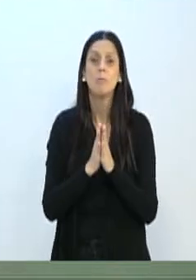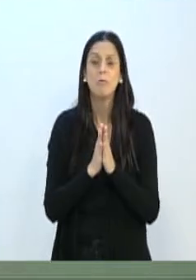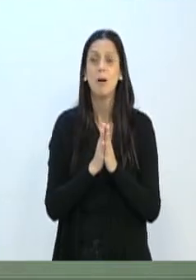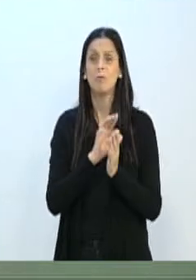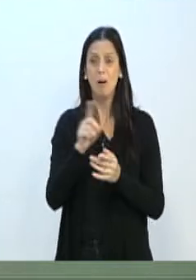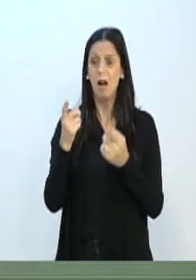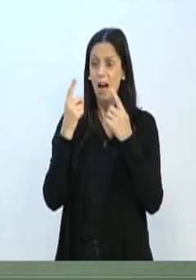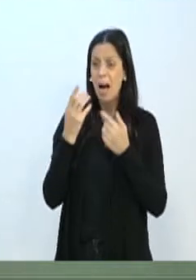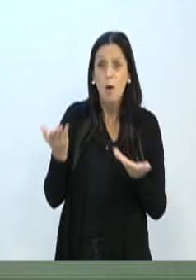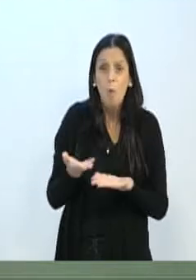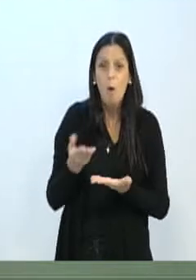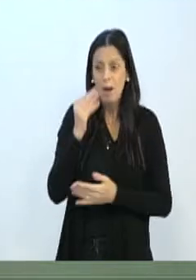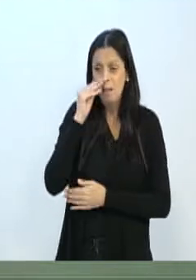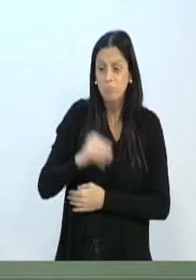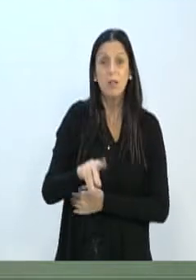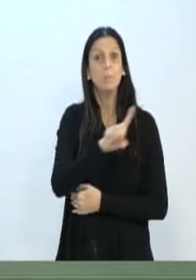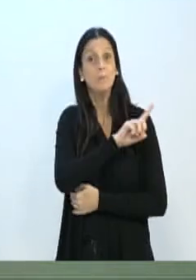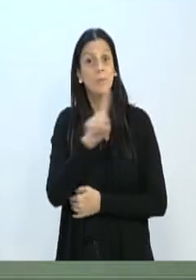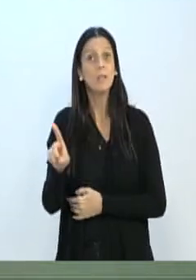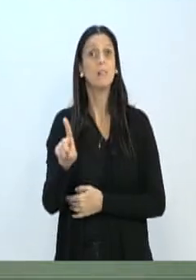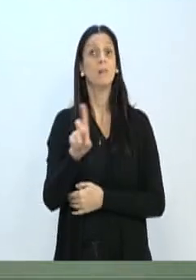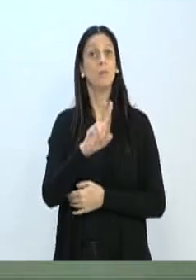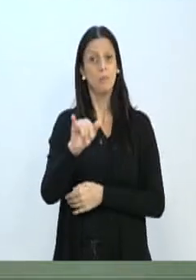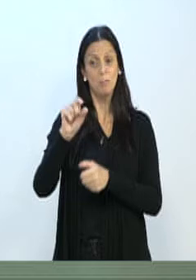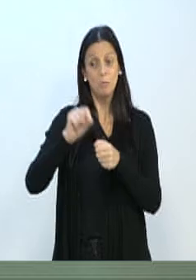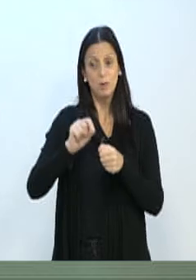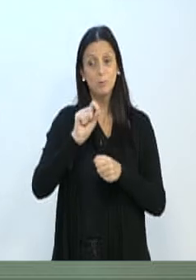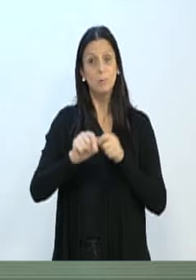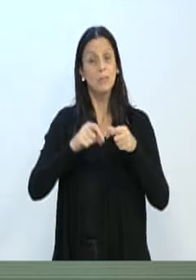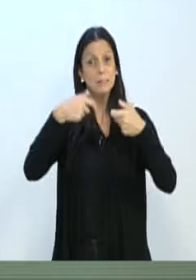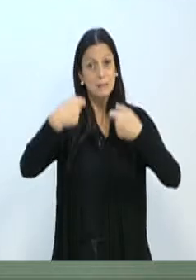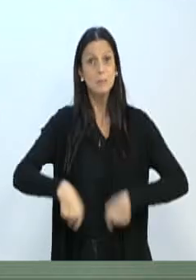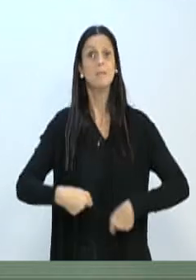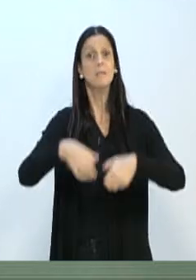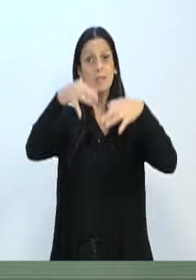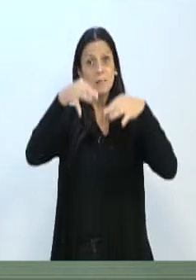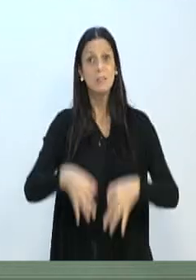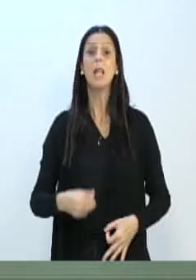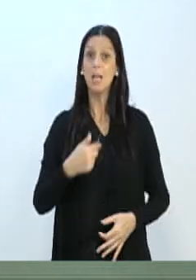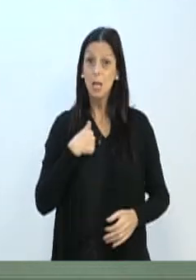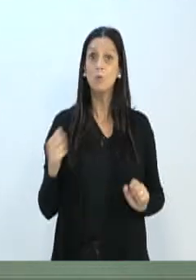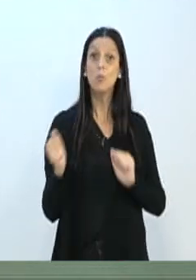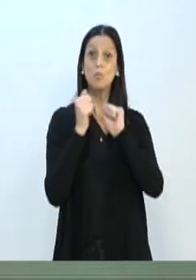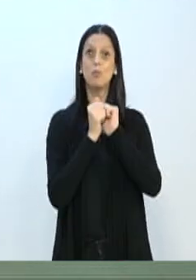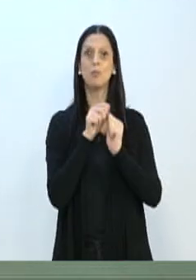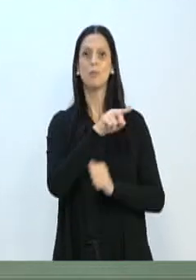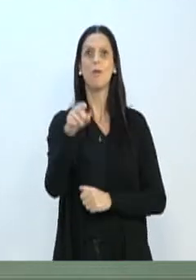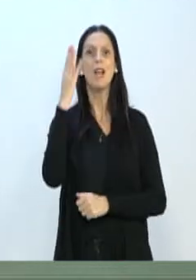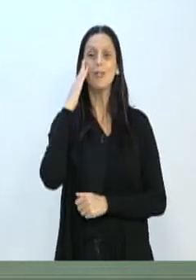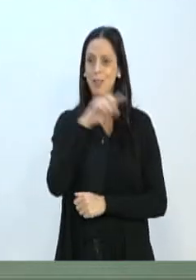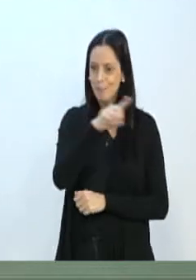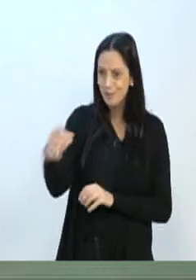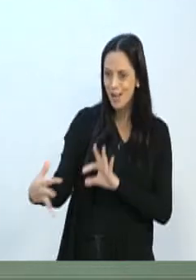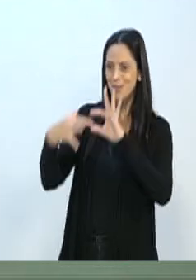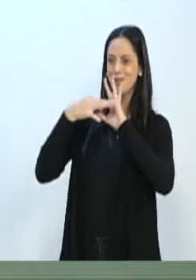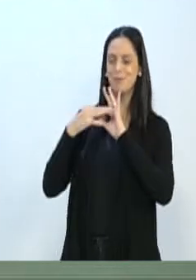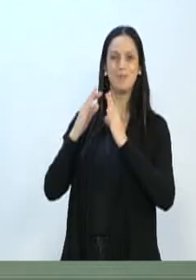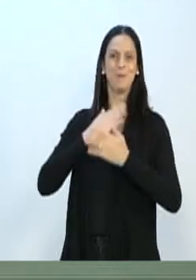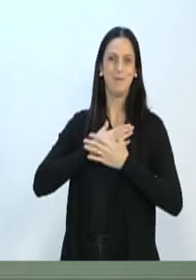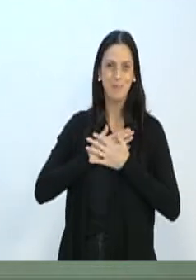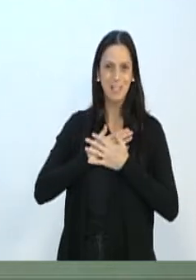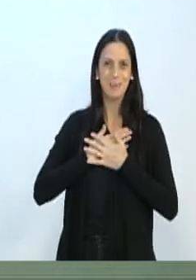Vamos fazer o que tem que ser feito. Estou com vocês. E tenho certeza que vocês estão comigo. O pedido